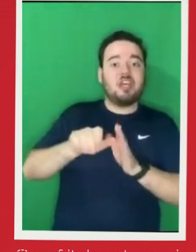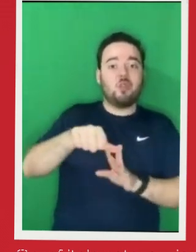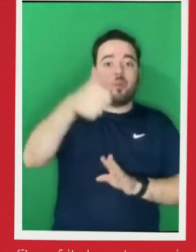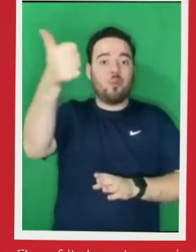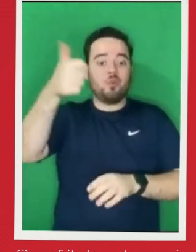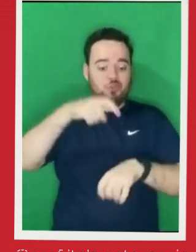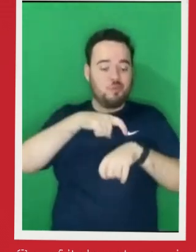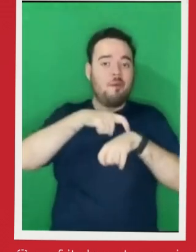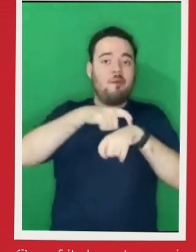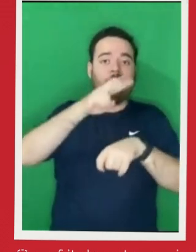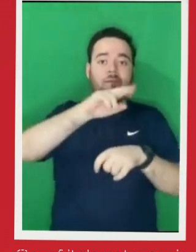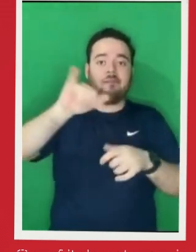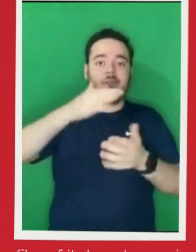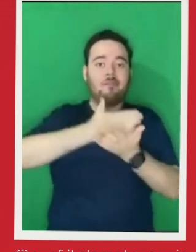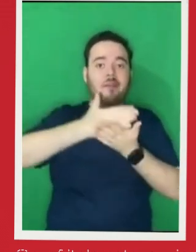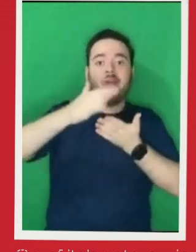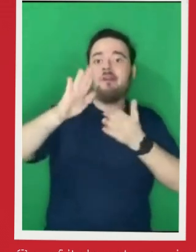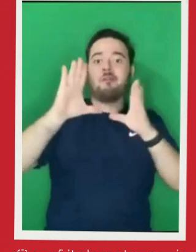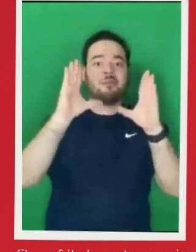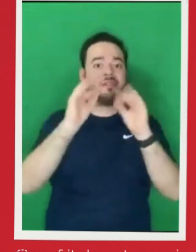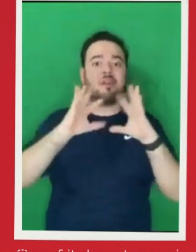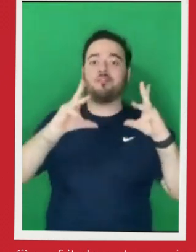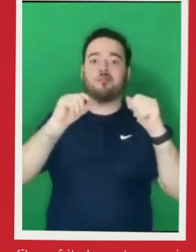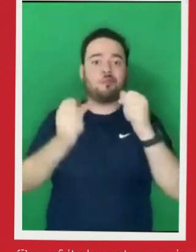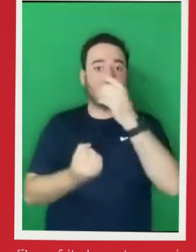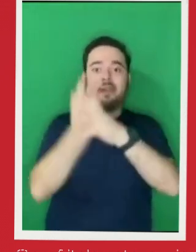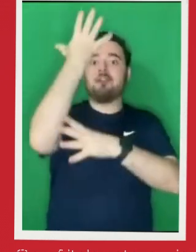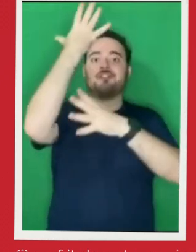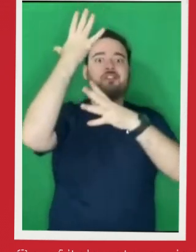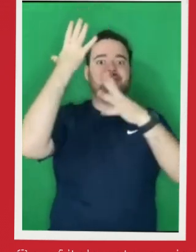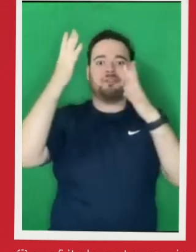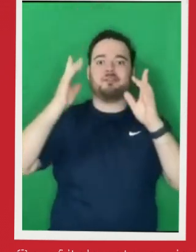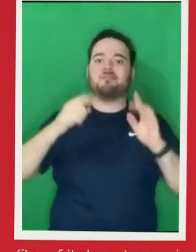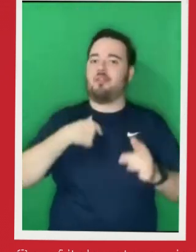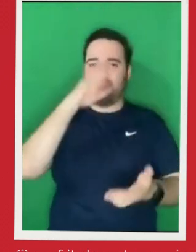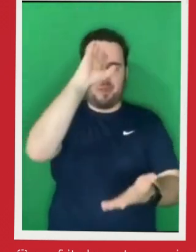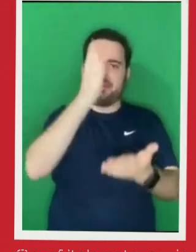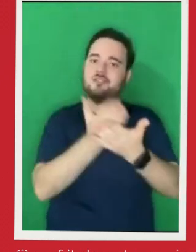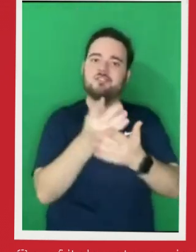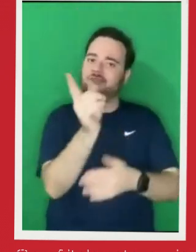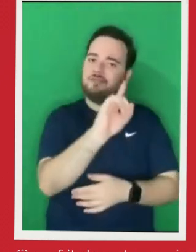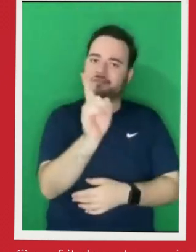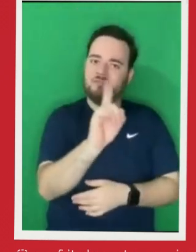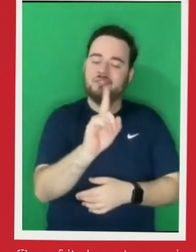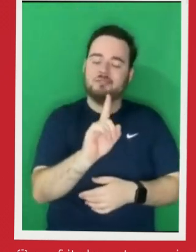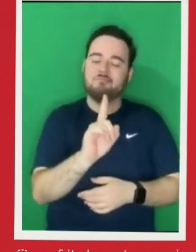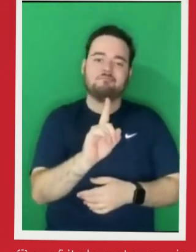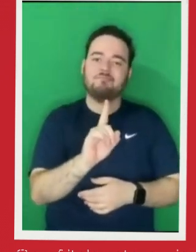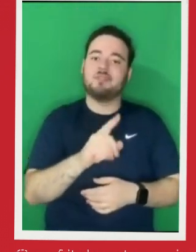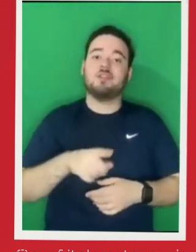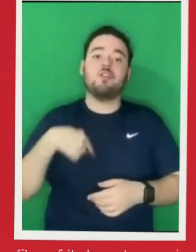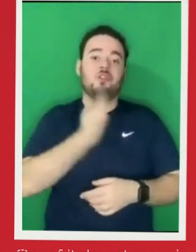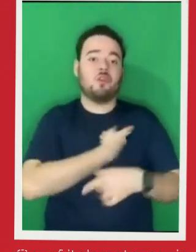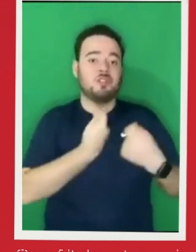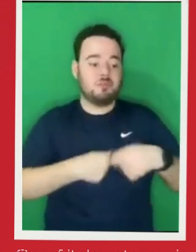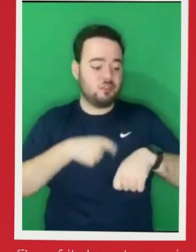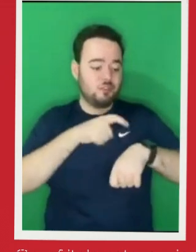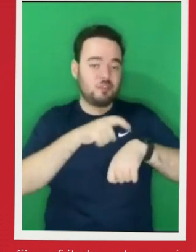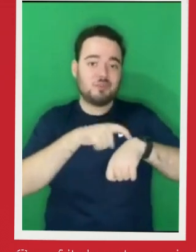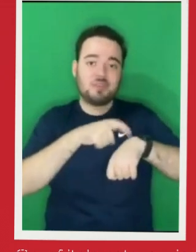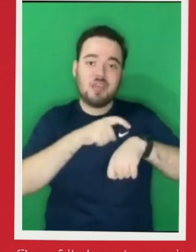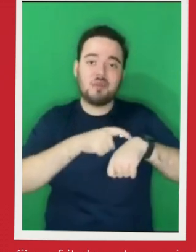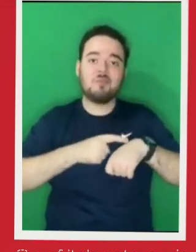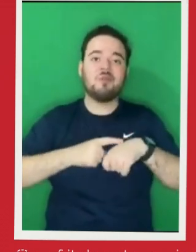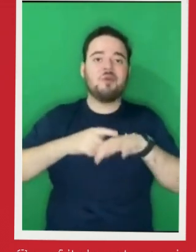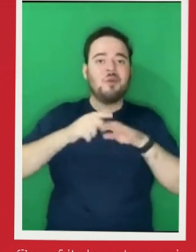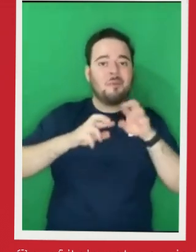para o último momento, virar a noite, não comer, se desesperar, pode sair coisas criativas. Eu desacredito disso, que nós